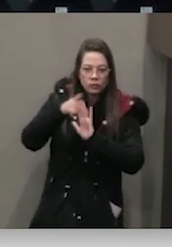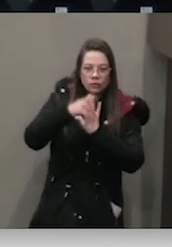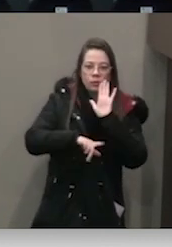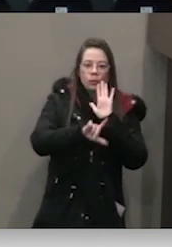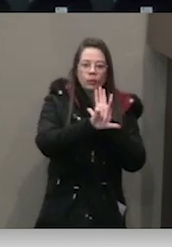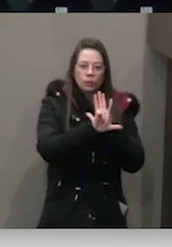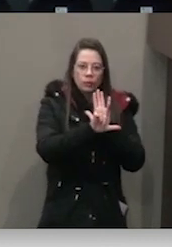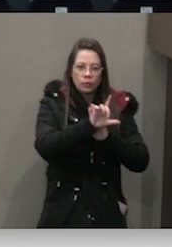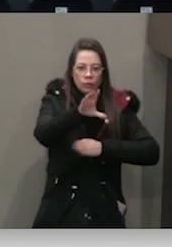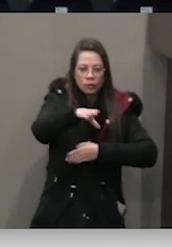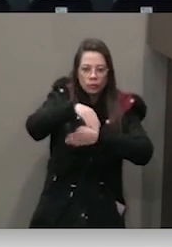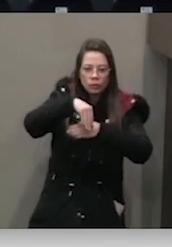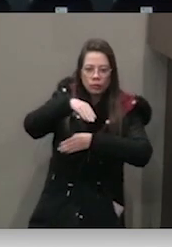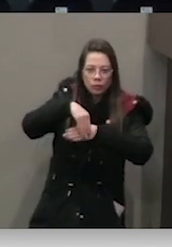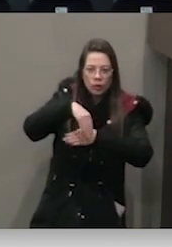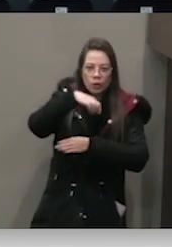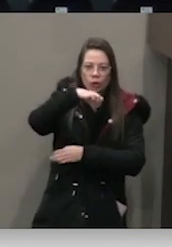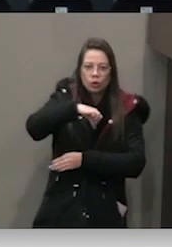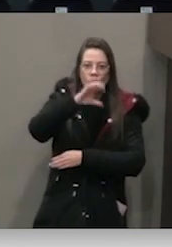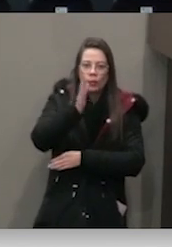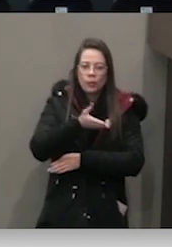lei complementar